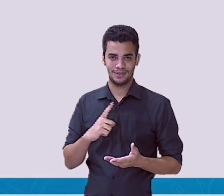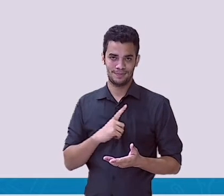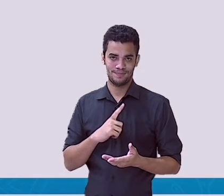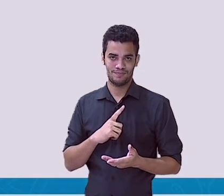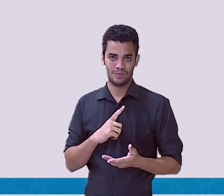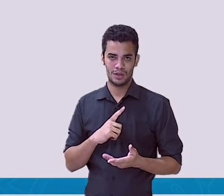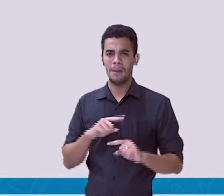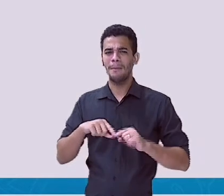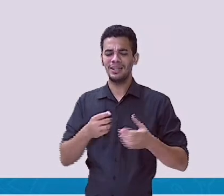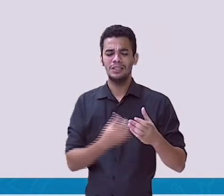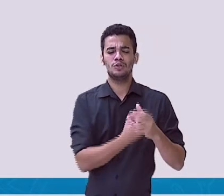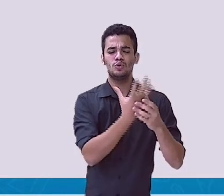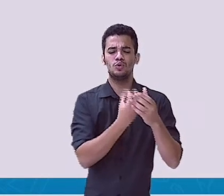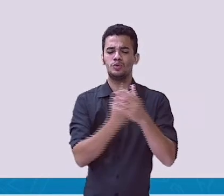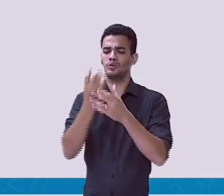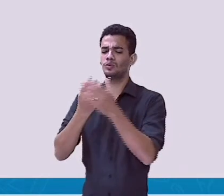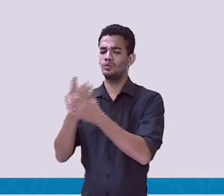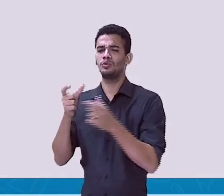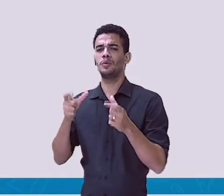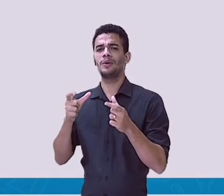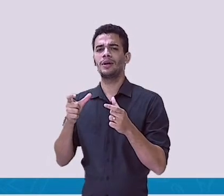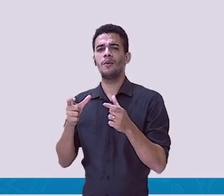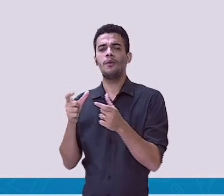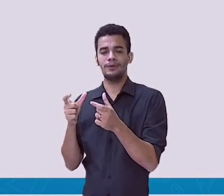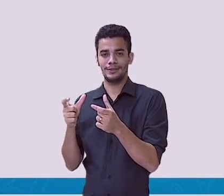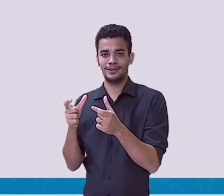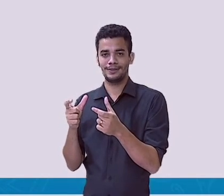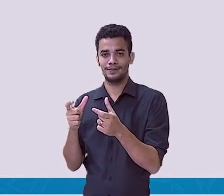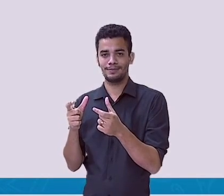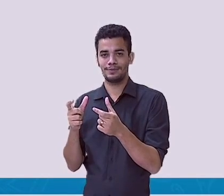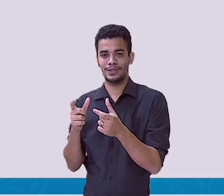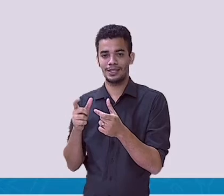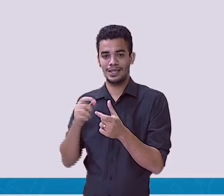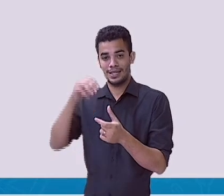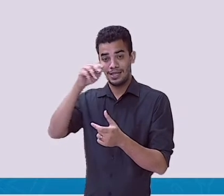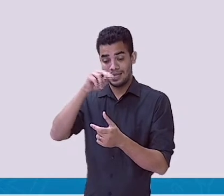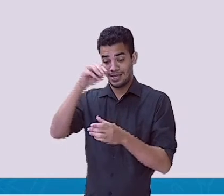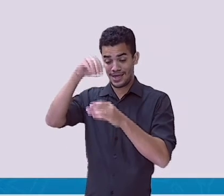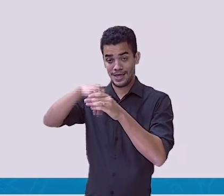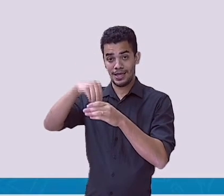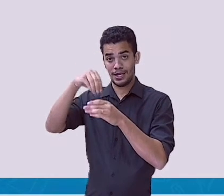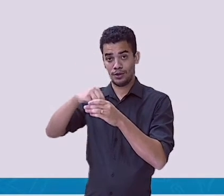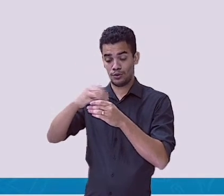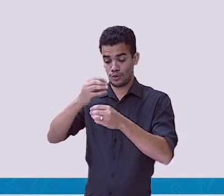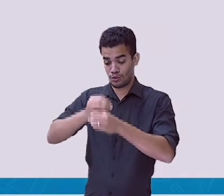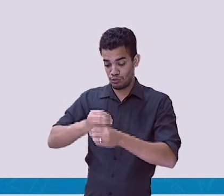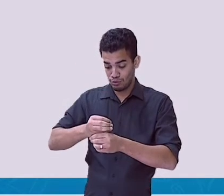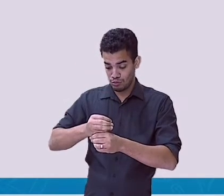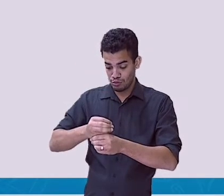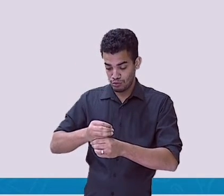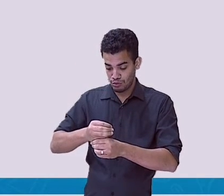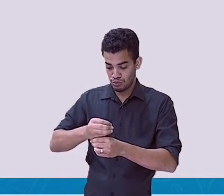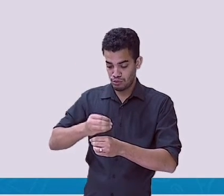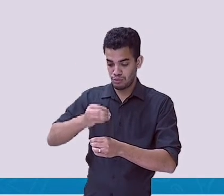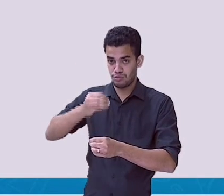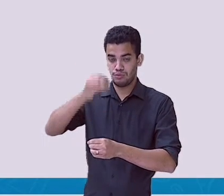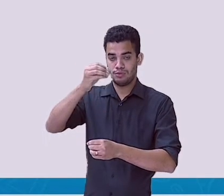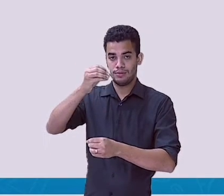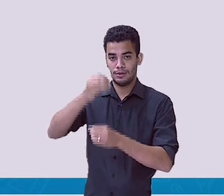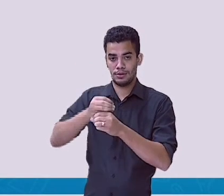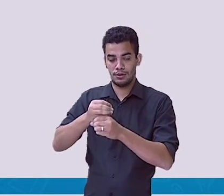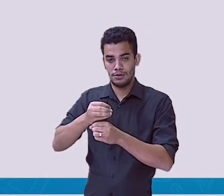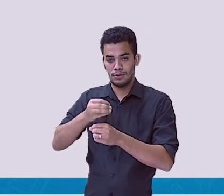nossa medula, a gente consegue fazer a produção desses glóbulos brancos. Mas se por